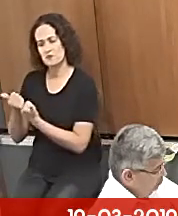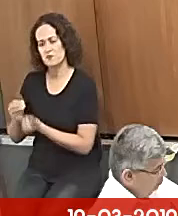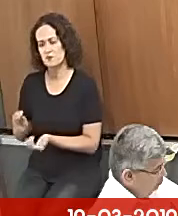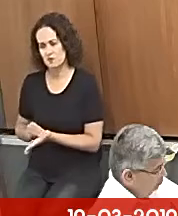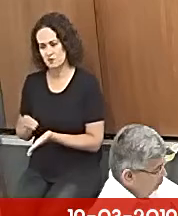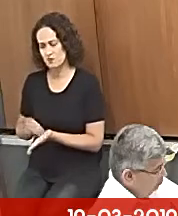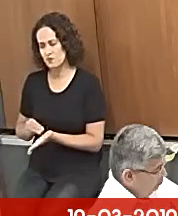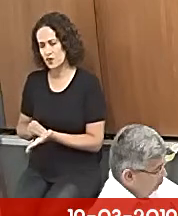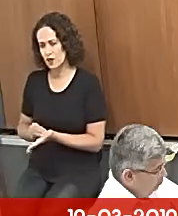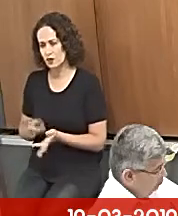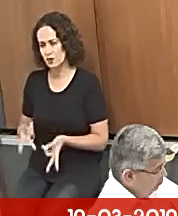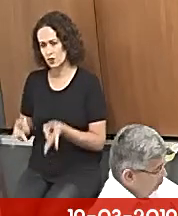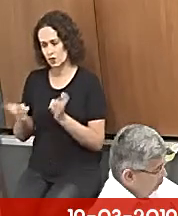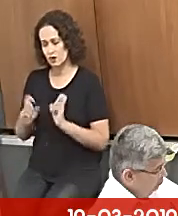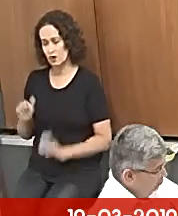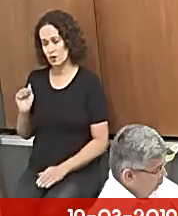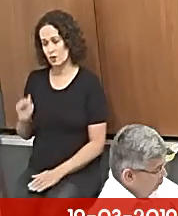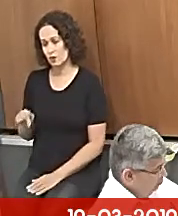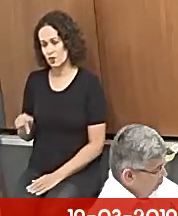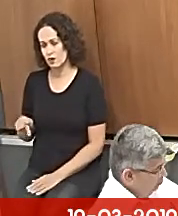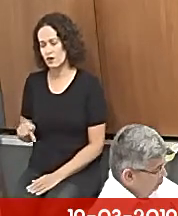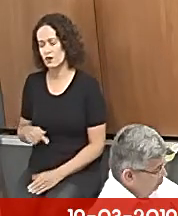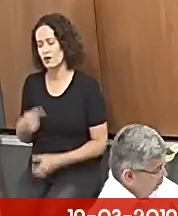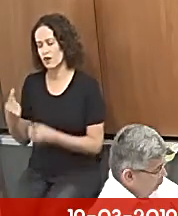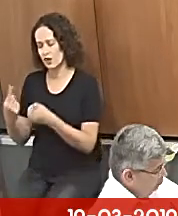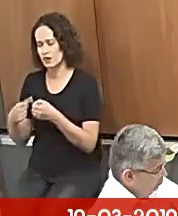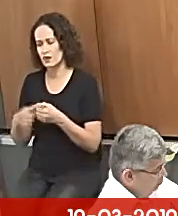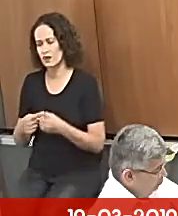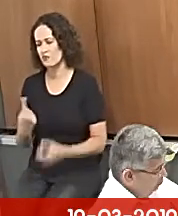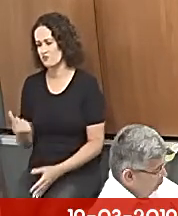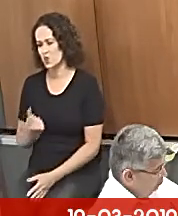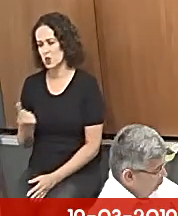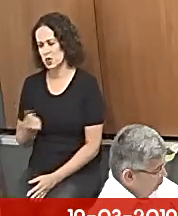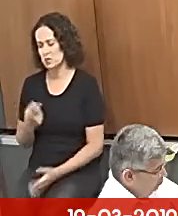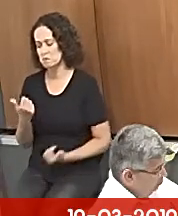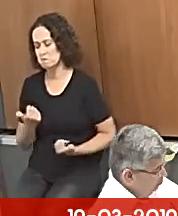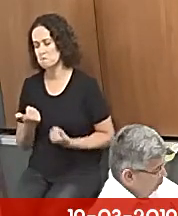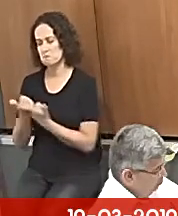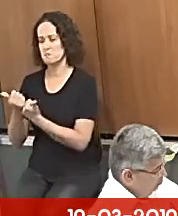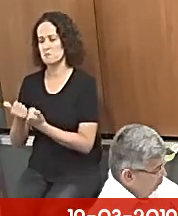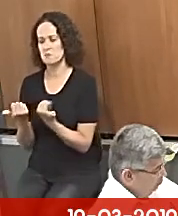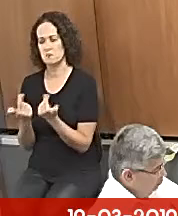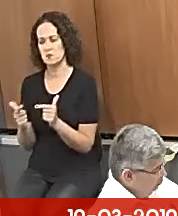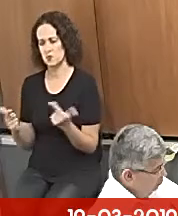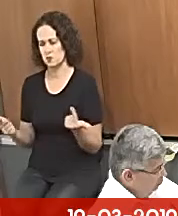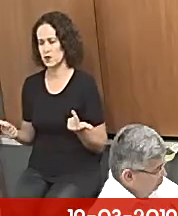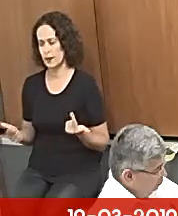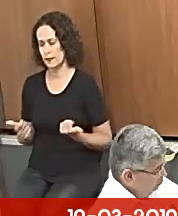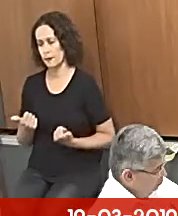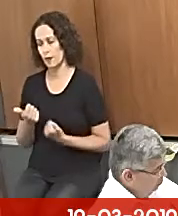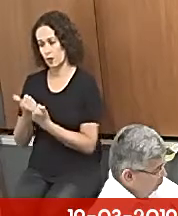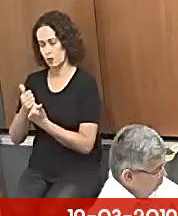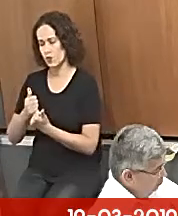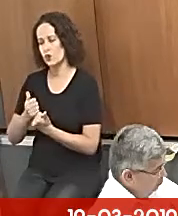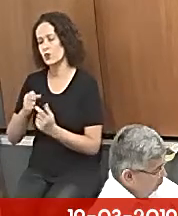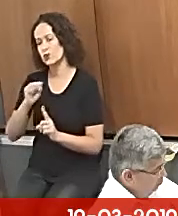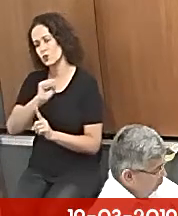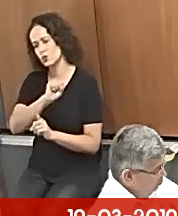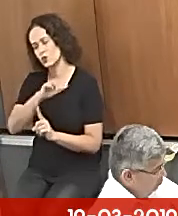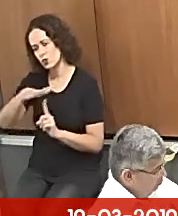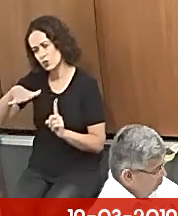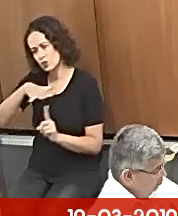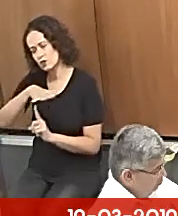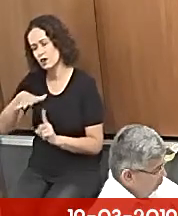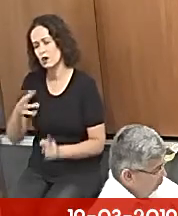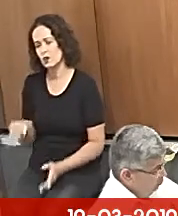vejo aqui que a cidade estão bem desamparados no que é refere à ih o apoio social é